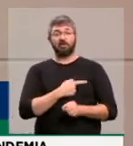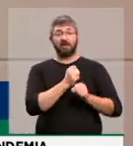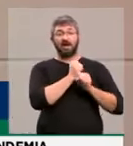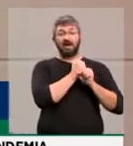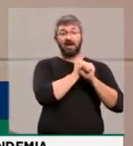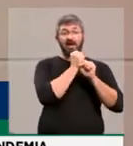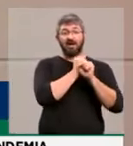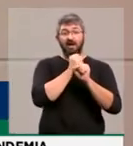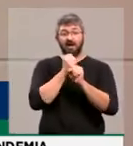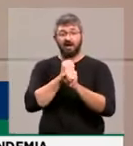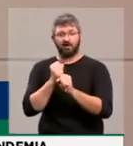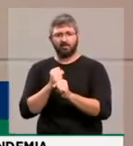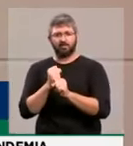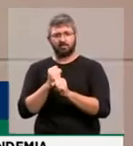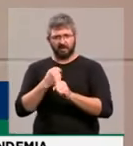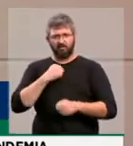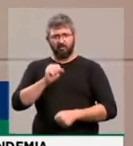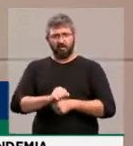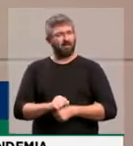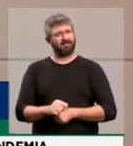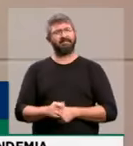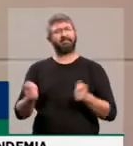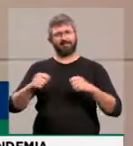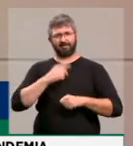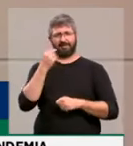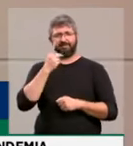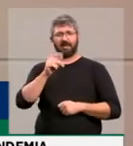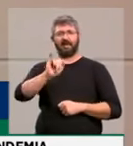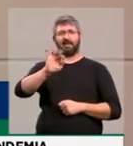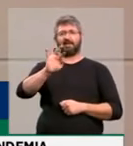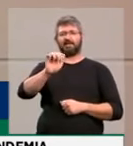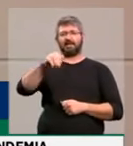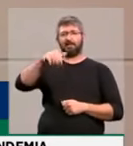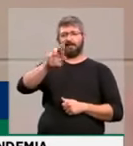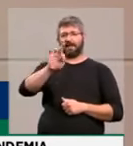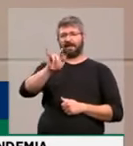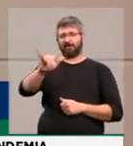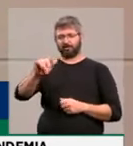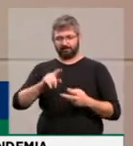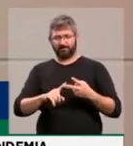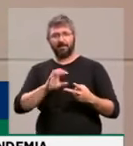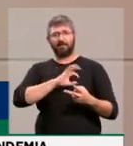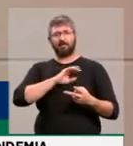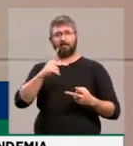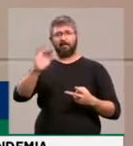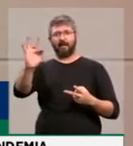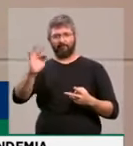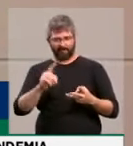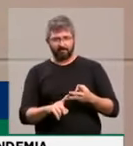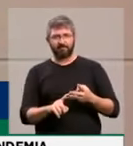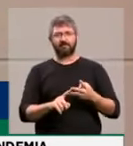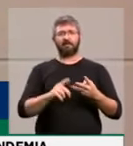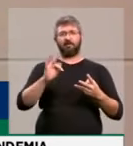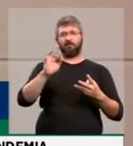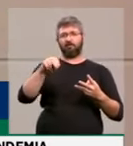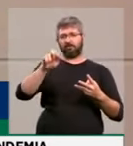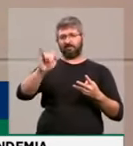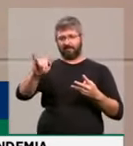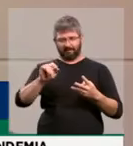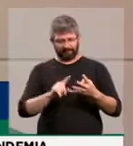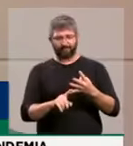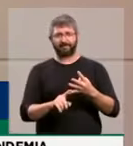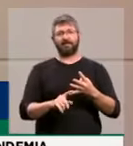décadas. E eu não paro por aqui. Eu poderia falar do Itamaraty, eu poderia falar da Polícia Federal, eu poderia falar da FUNAI,